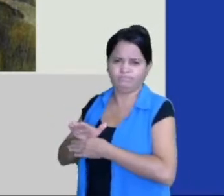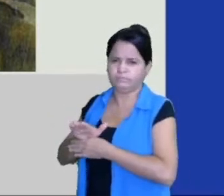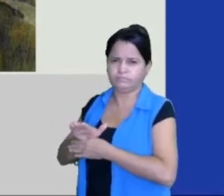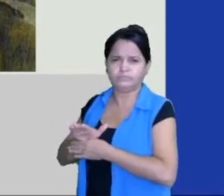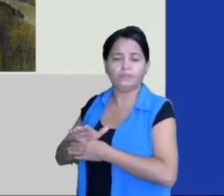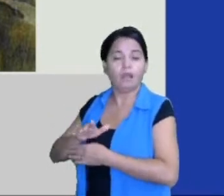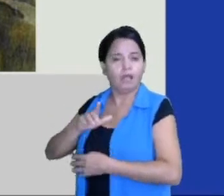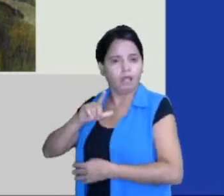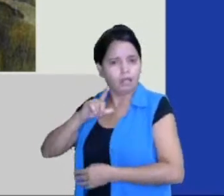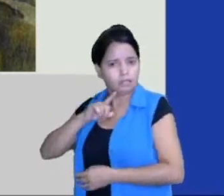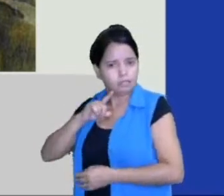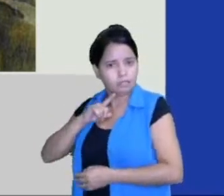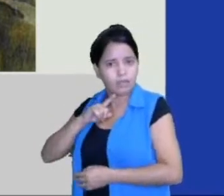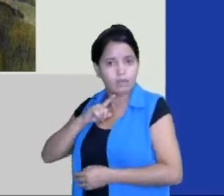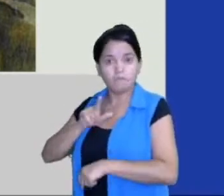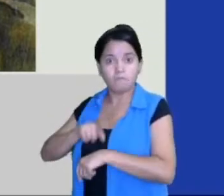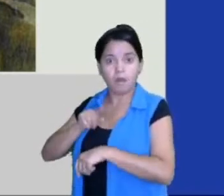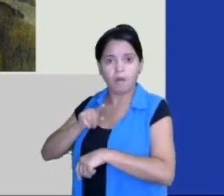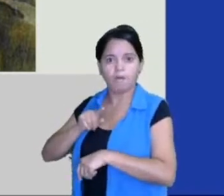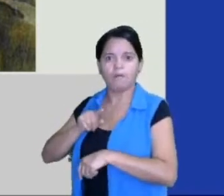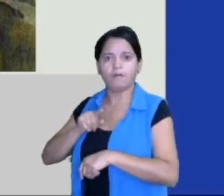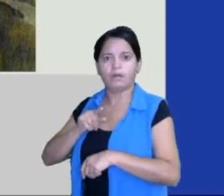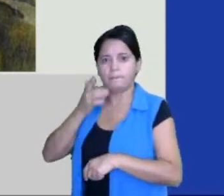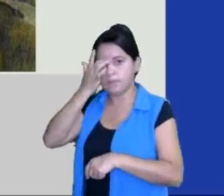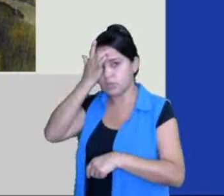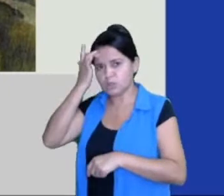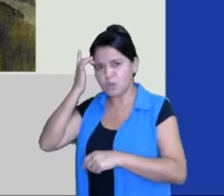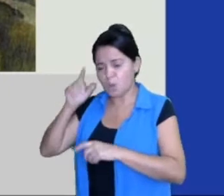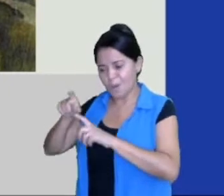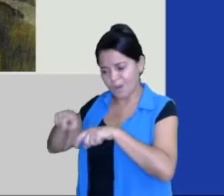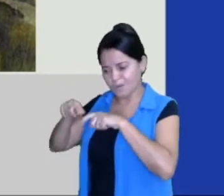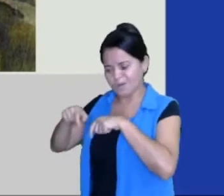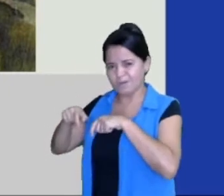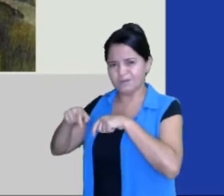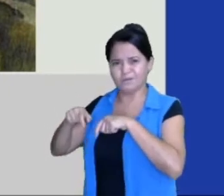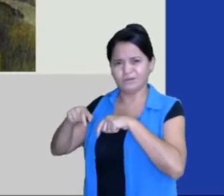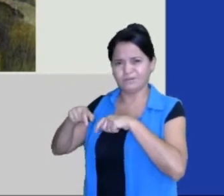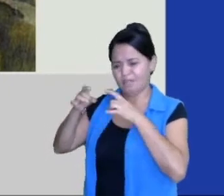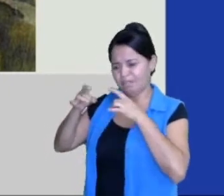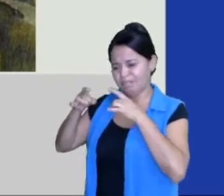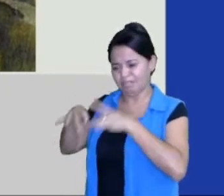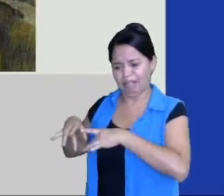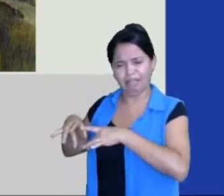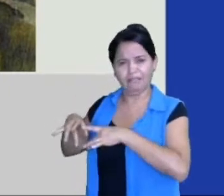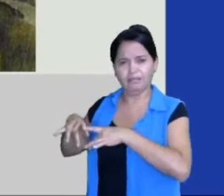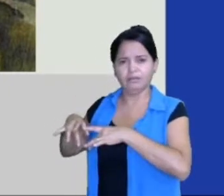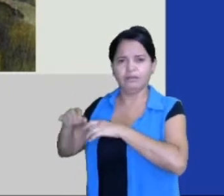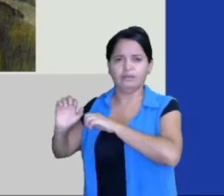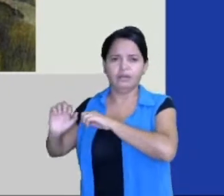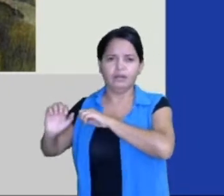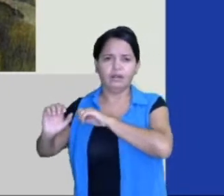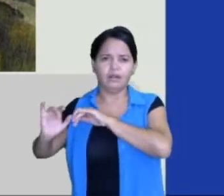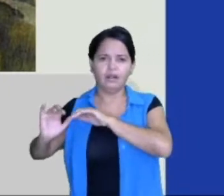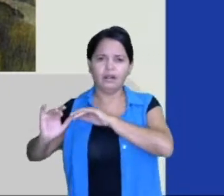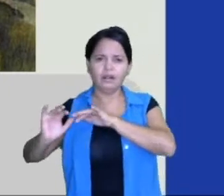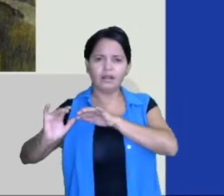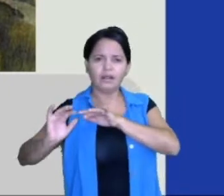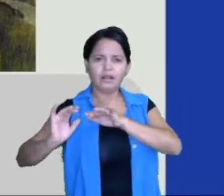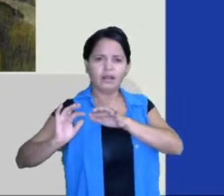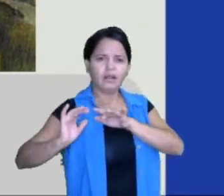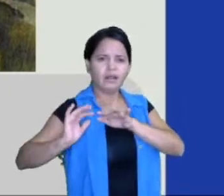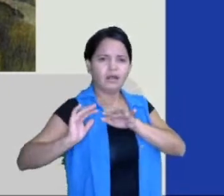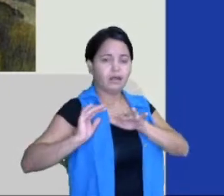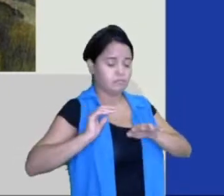ideia, que eles vão começar a migrar para a cidade, devido à miséria no campo, né? Eles vão